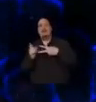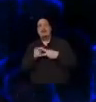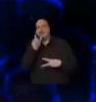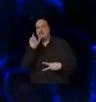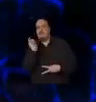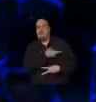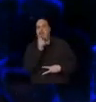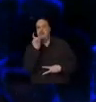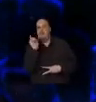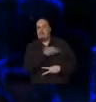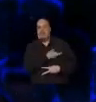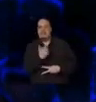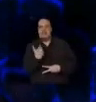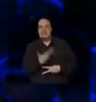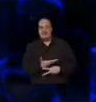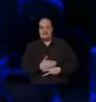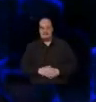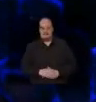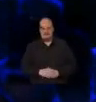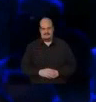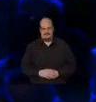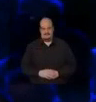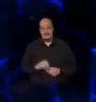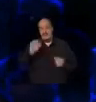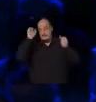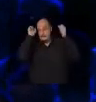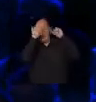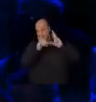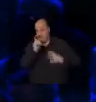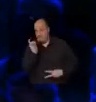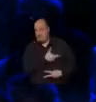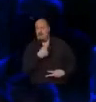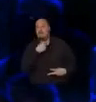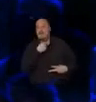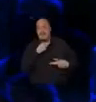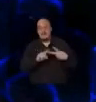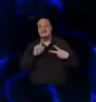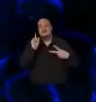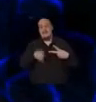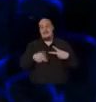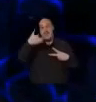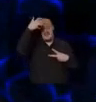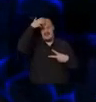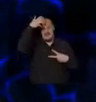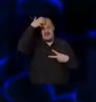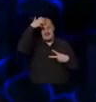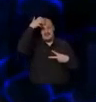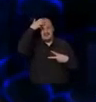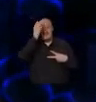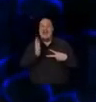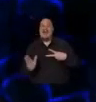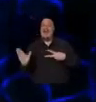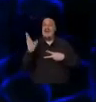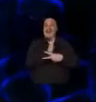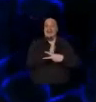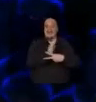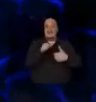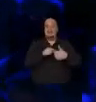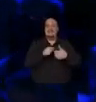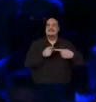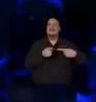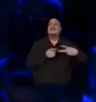Lula você tem O Canto da Sereia E realmente o Lula tem E os políticos eles têm o câ da Sereia os o o povão ele não quer